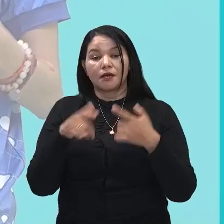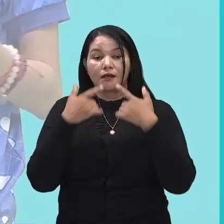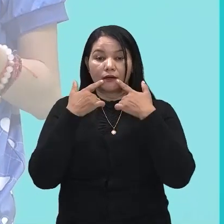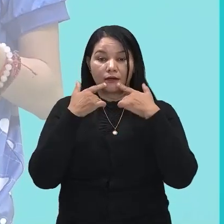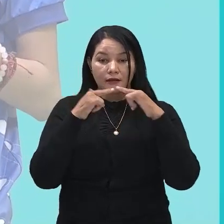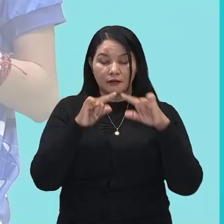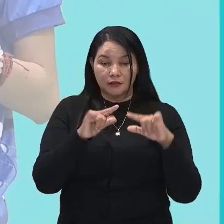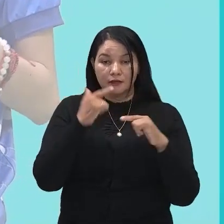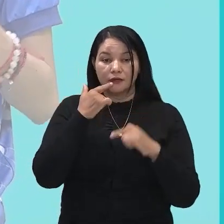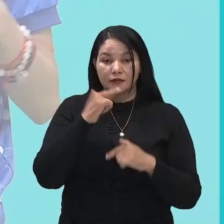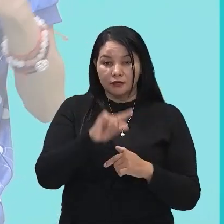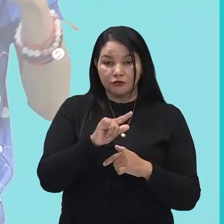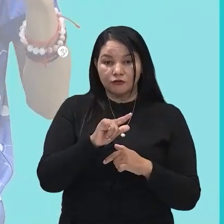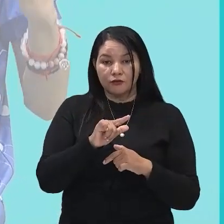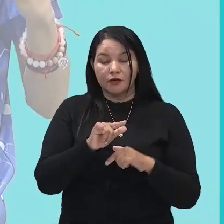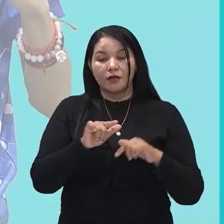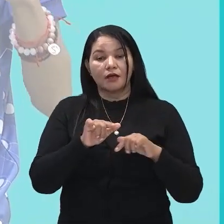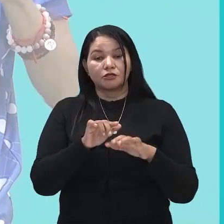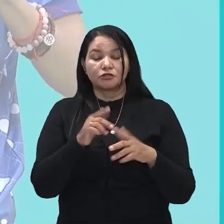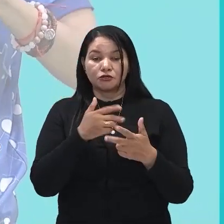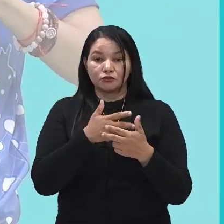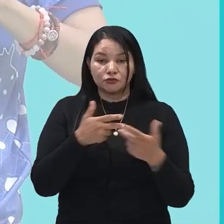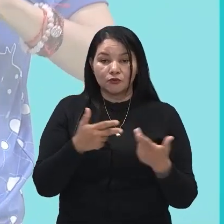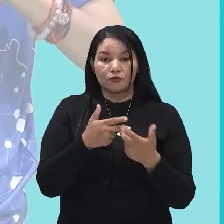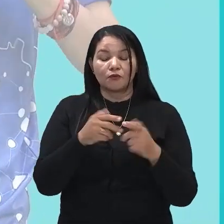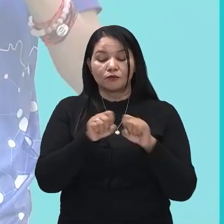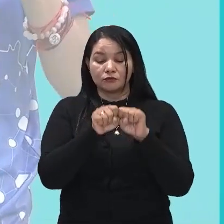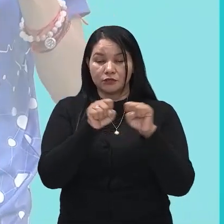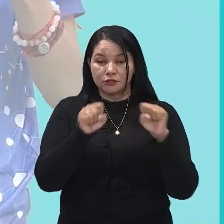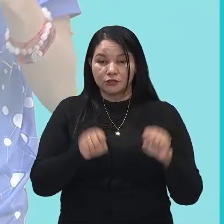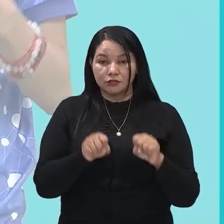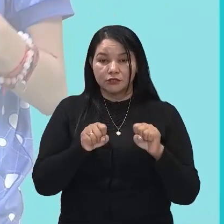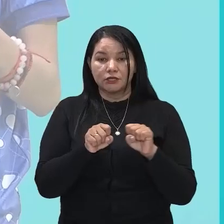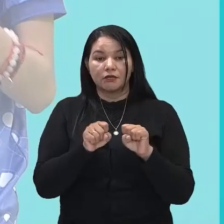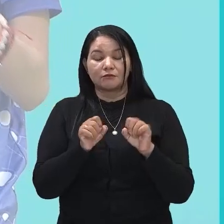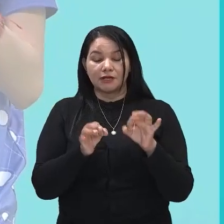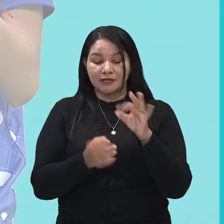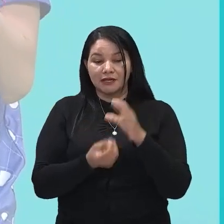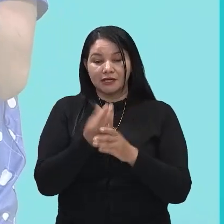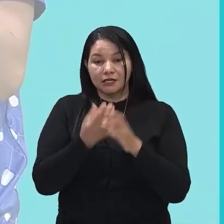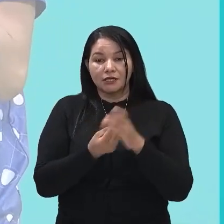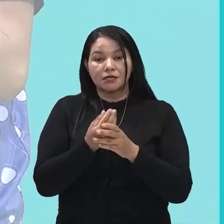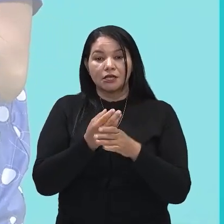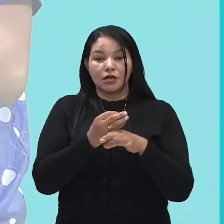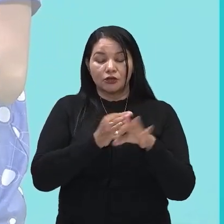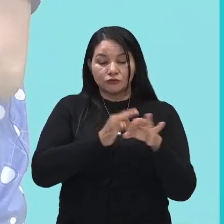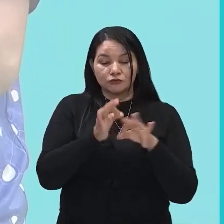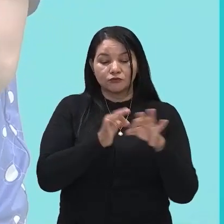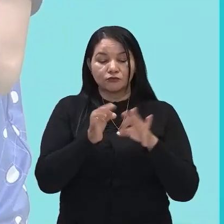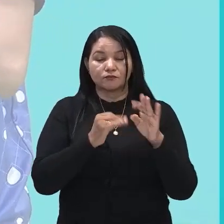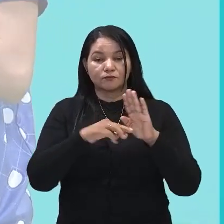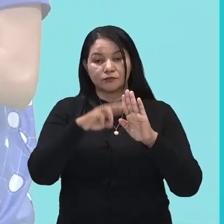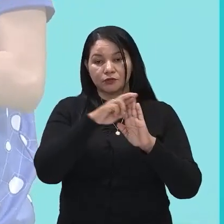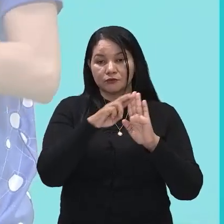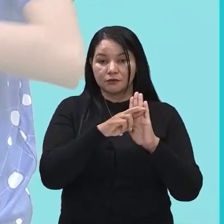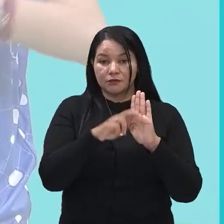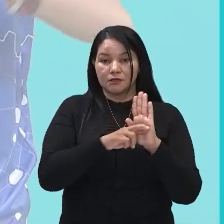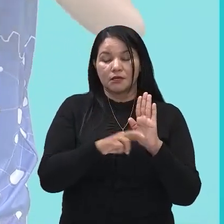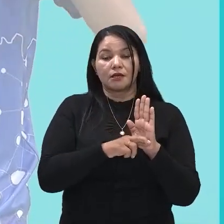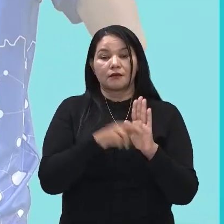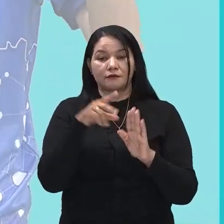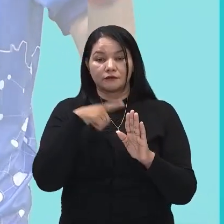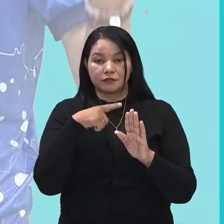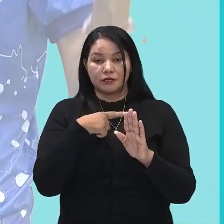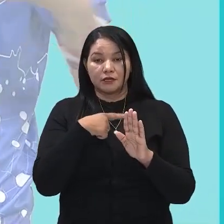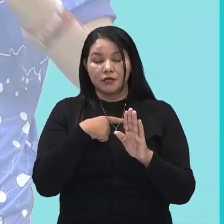estamos falando de algo pré-estabelecido, é um sistema formado que possui regras, e essas regras nos